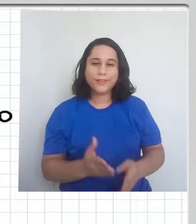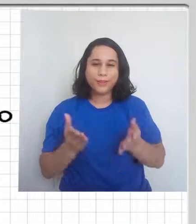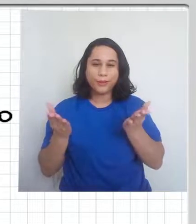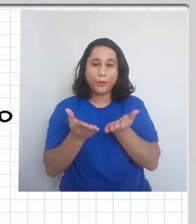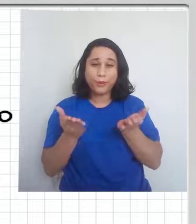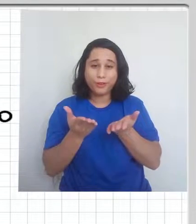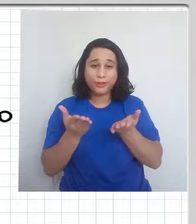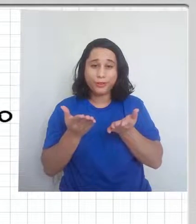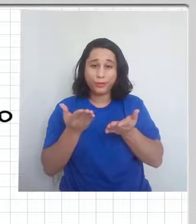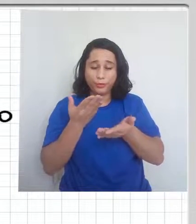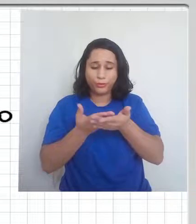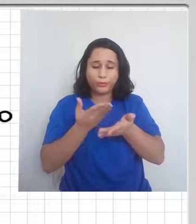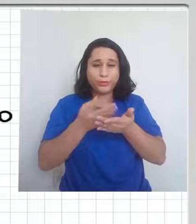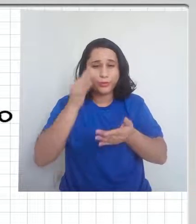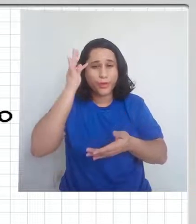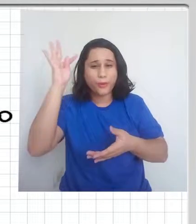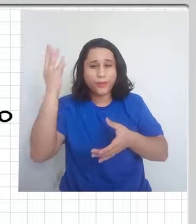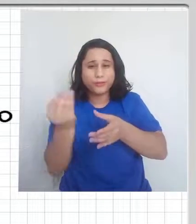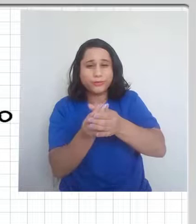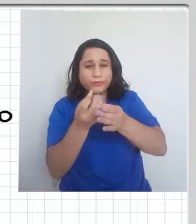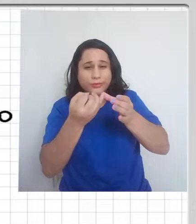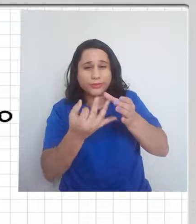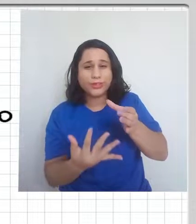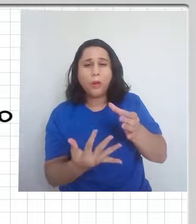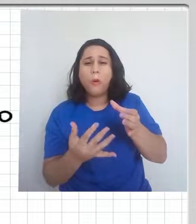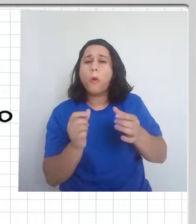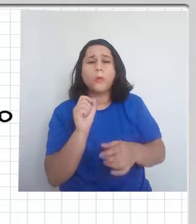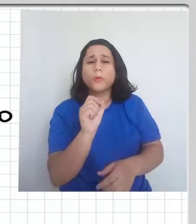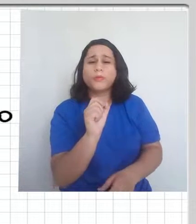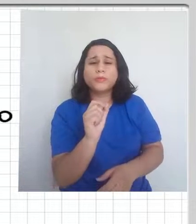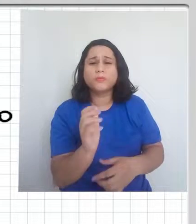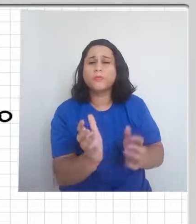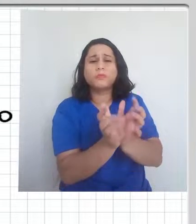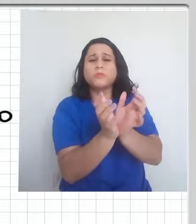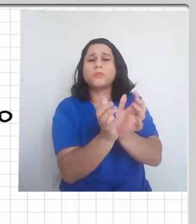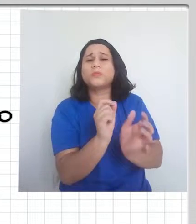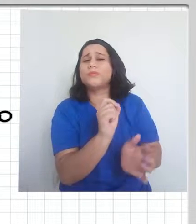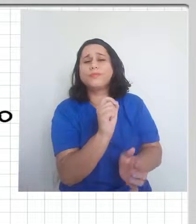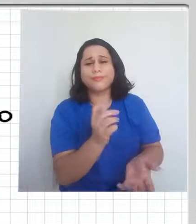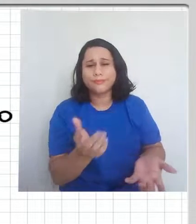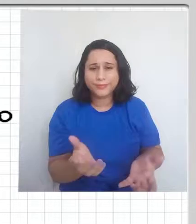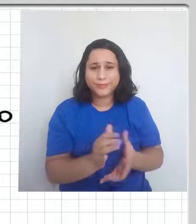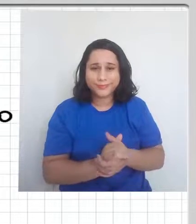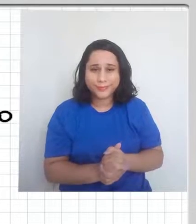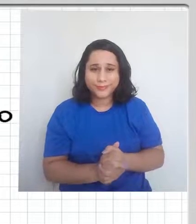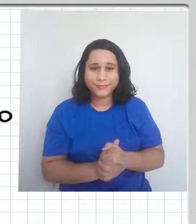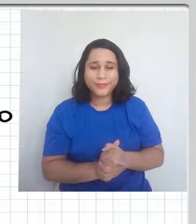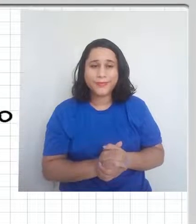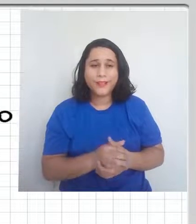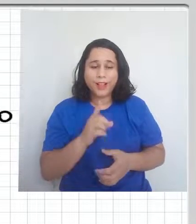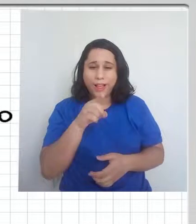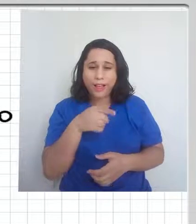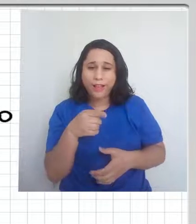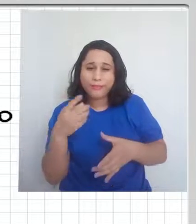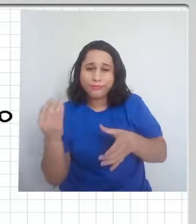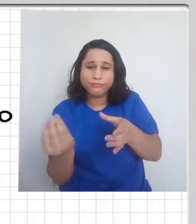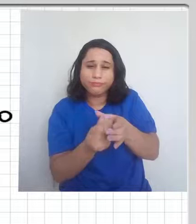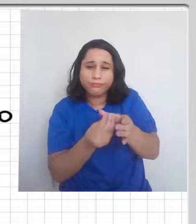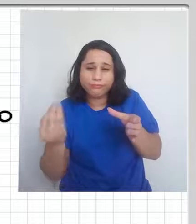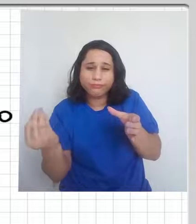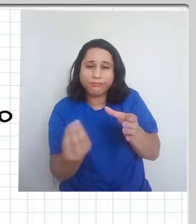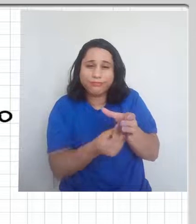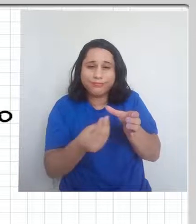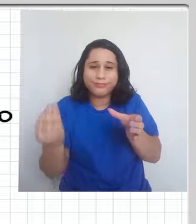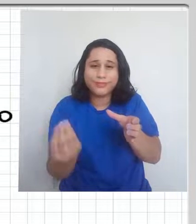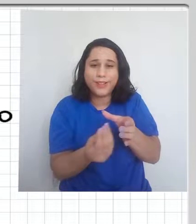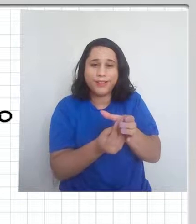Agora, vamos ao estudo da teoria dos conjuntos. O que seria um conjunto? Vamos à definição. Conjunto é uma reunião de